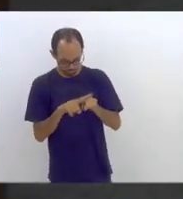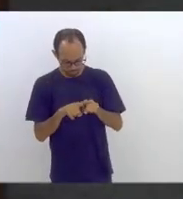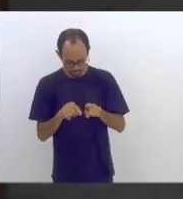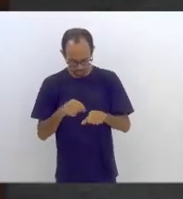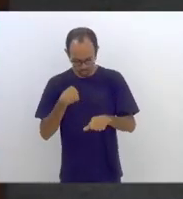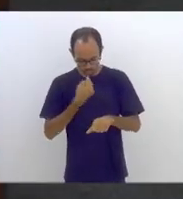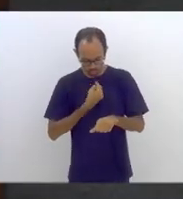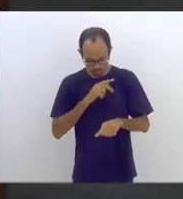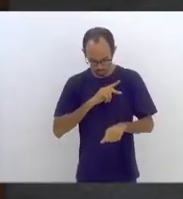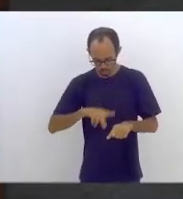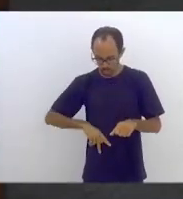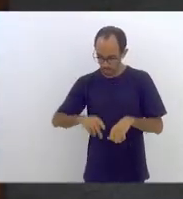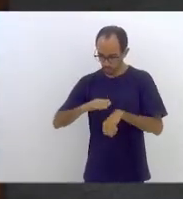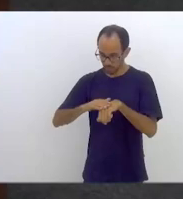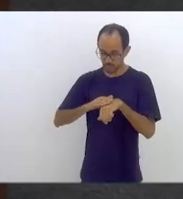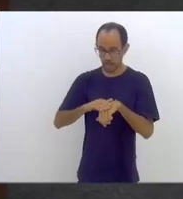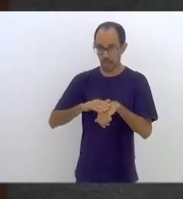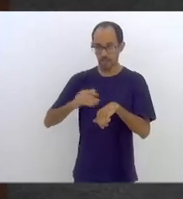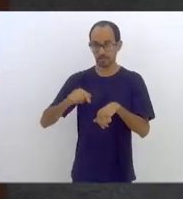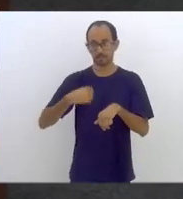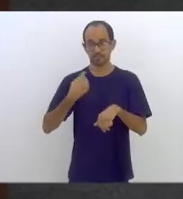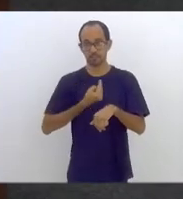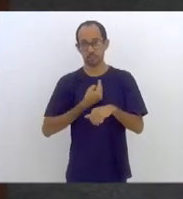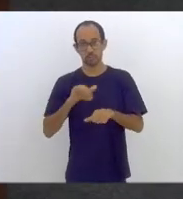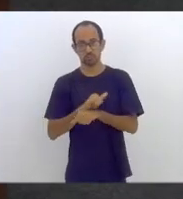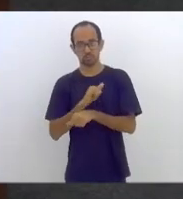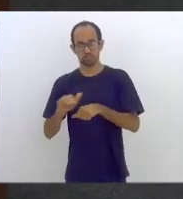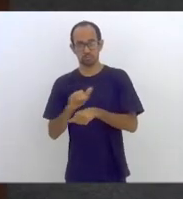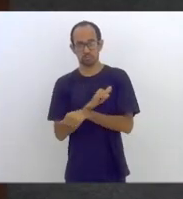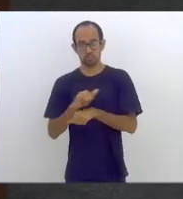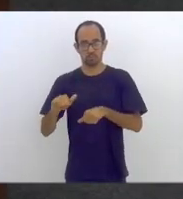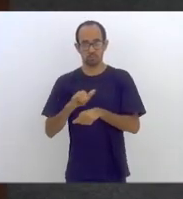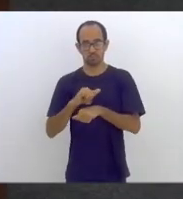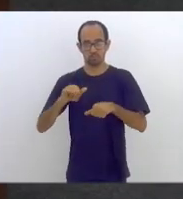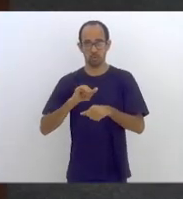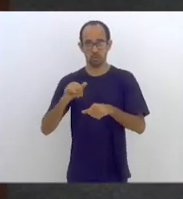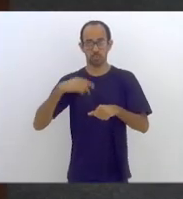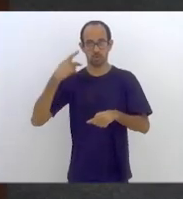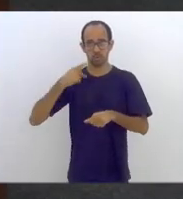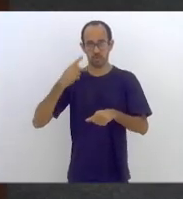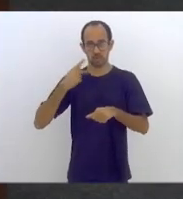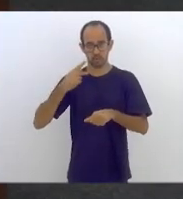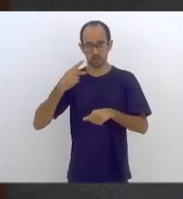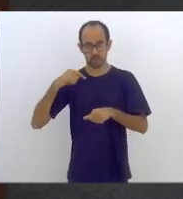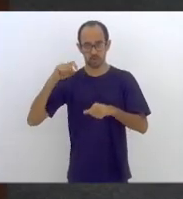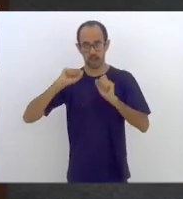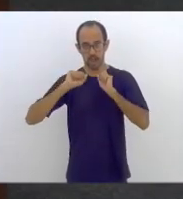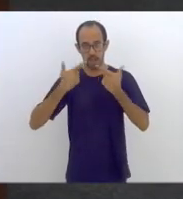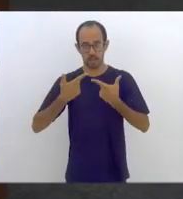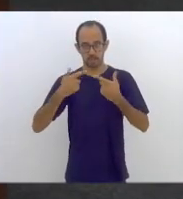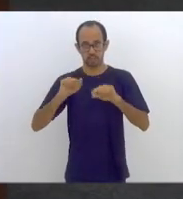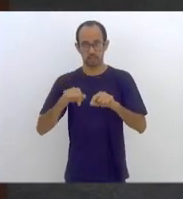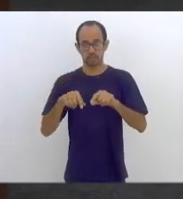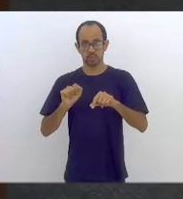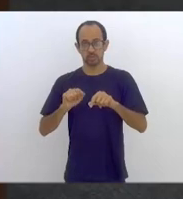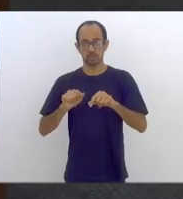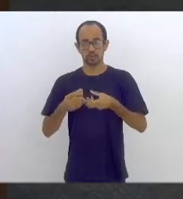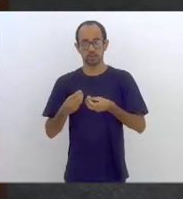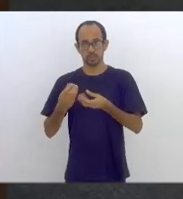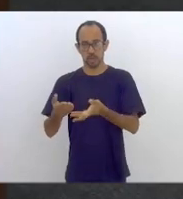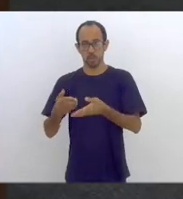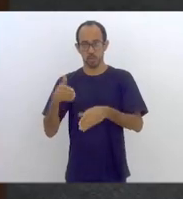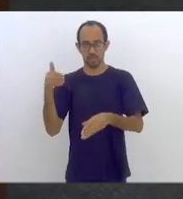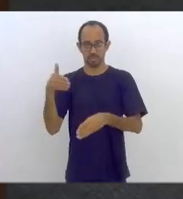Presidente sobre isso articulamos aí com a Procuradoria da casa a procurado da casa deu